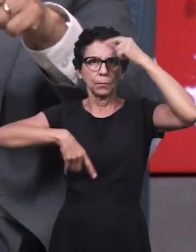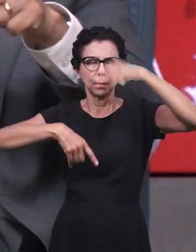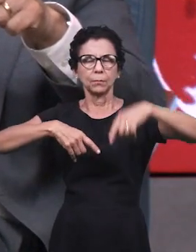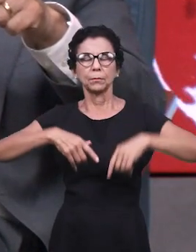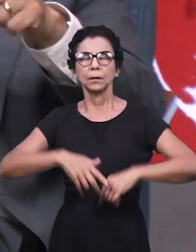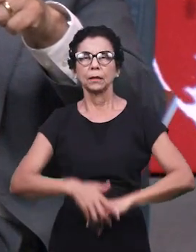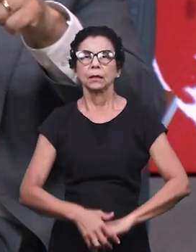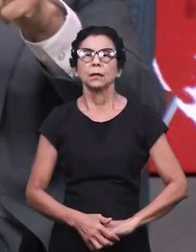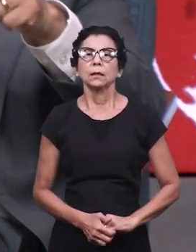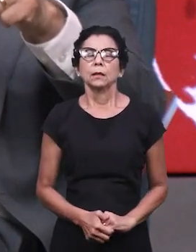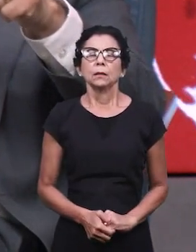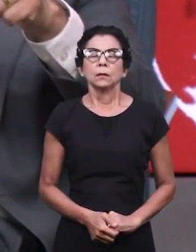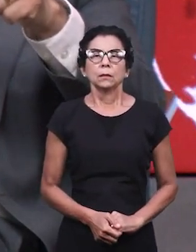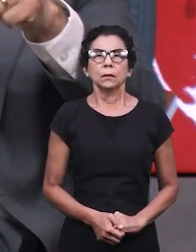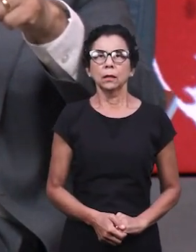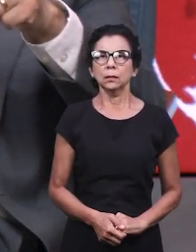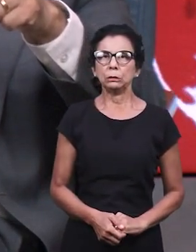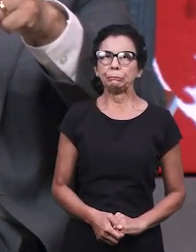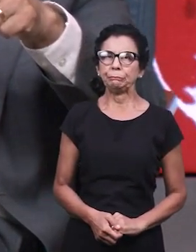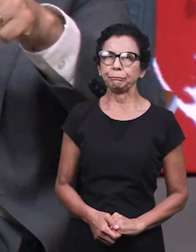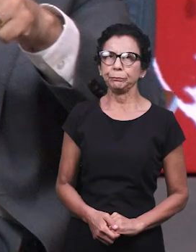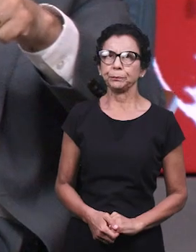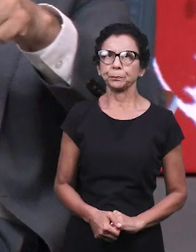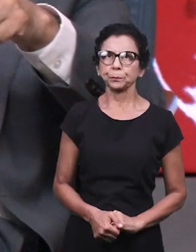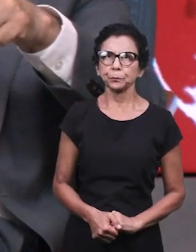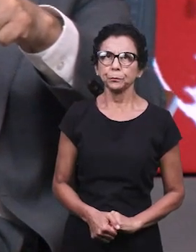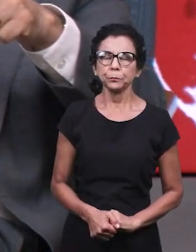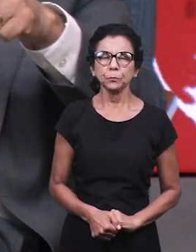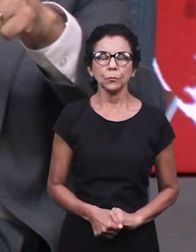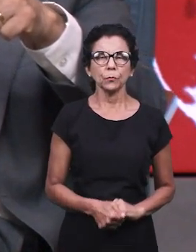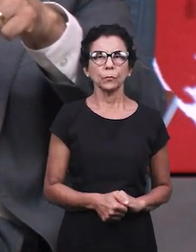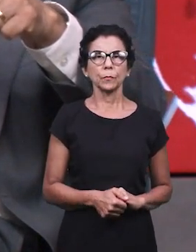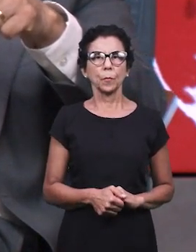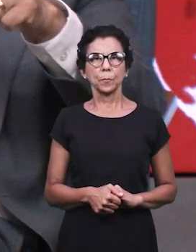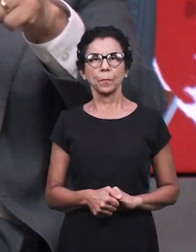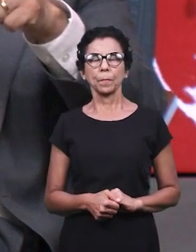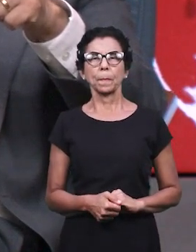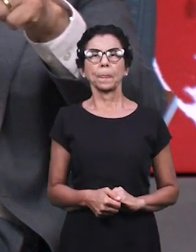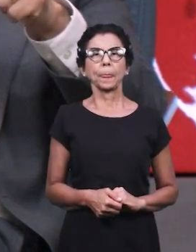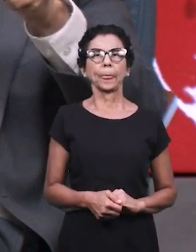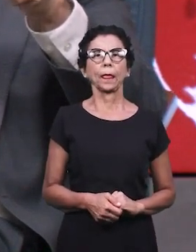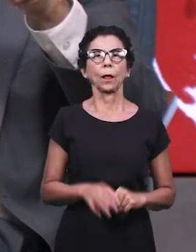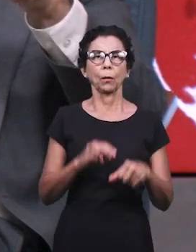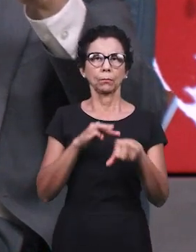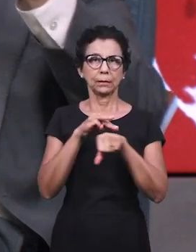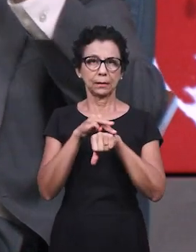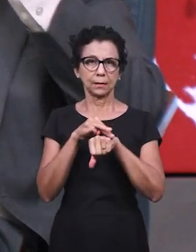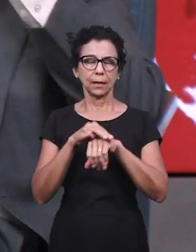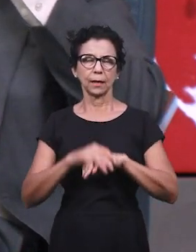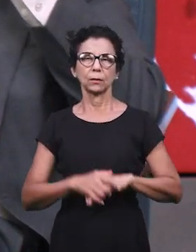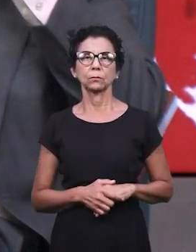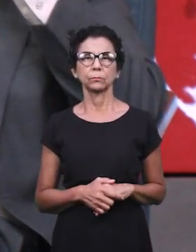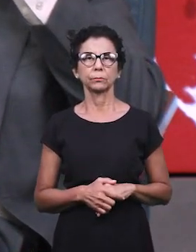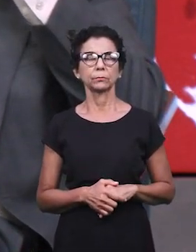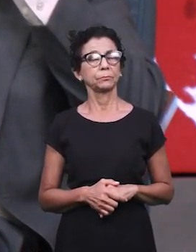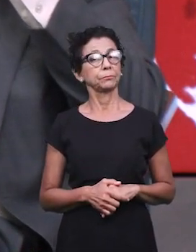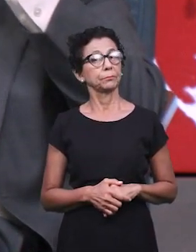irmãos, o ministério, ele tem que estar perfeito. Se ele não estiver perfeito, não tem